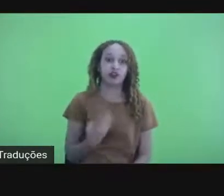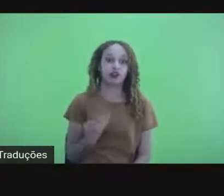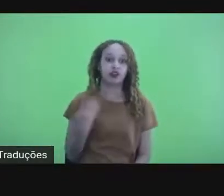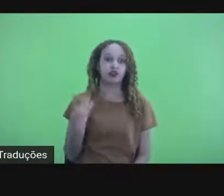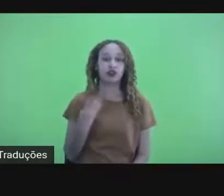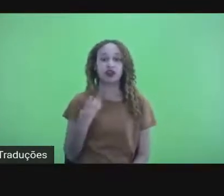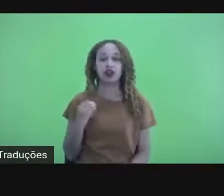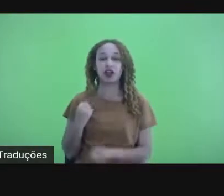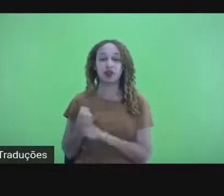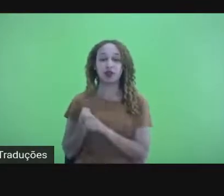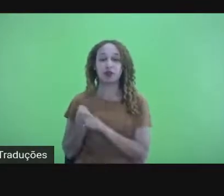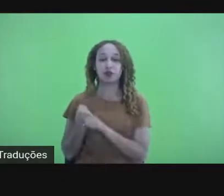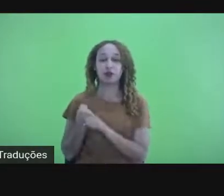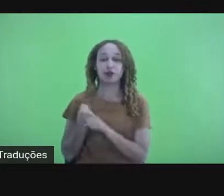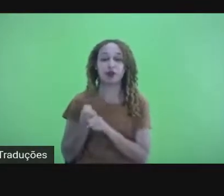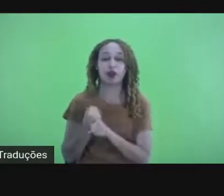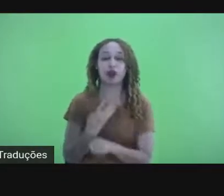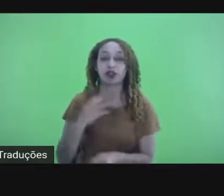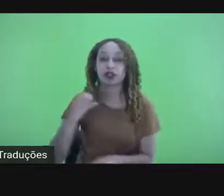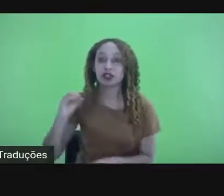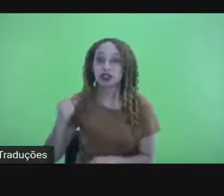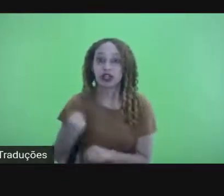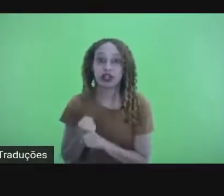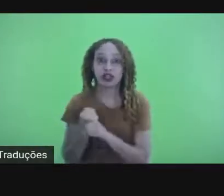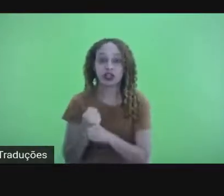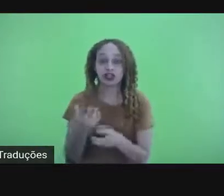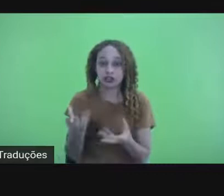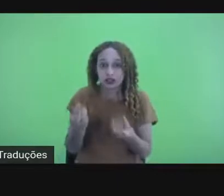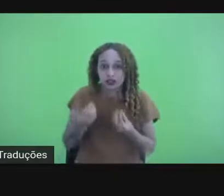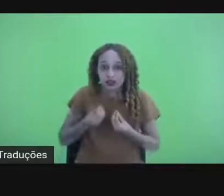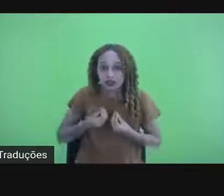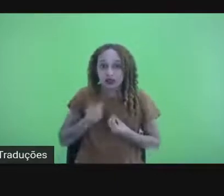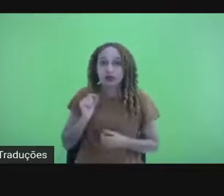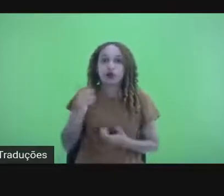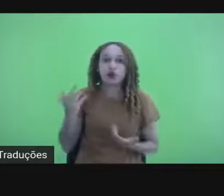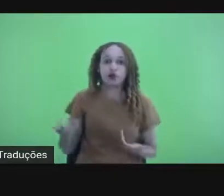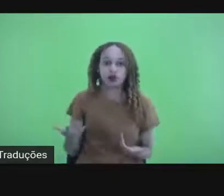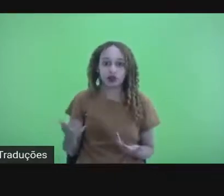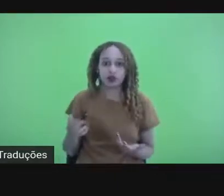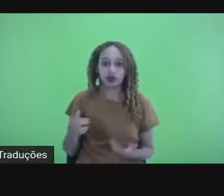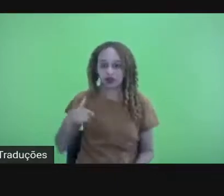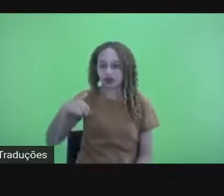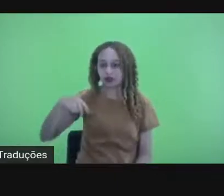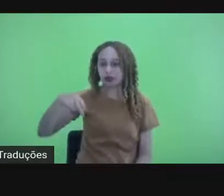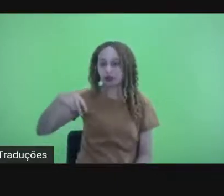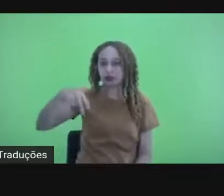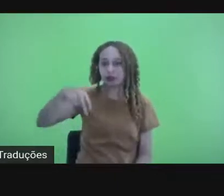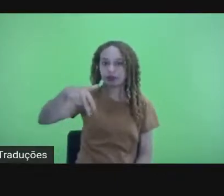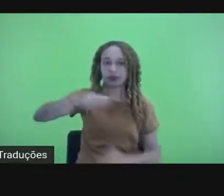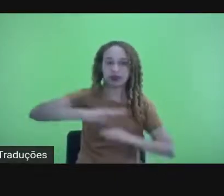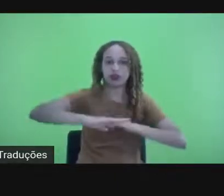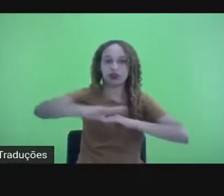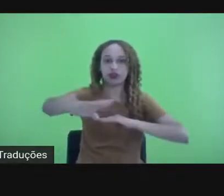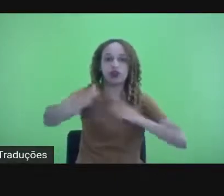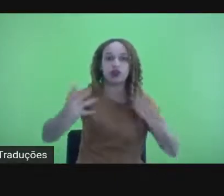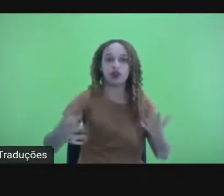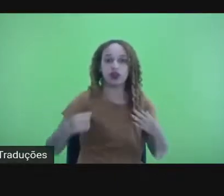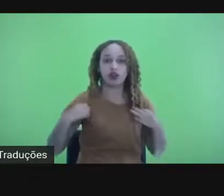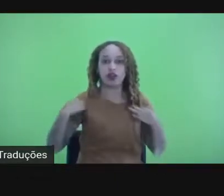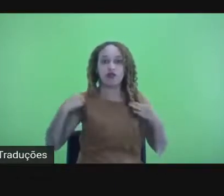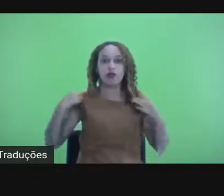trabalhos forçados foi o chão para andar e os panos do corpo, porque não era nem roupa, era pano. Né, foi isso